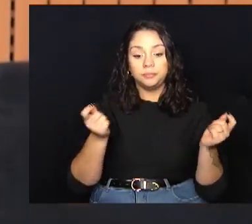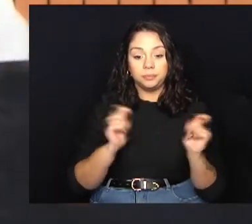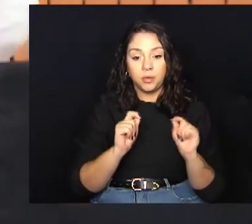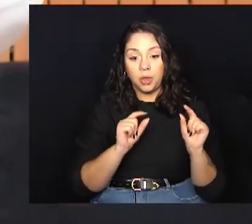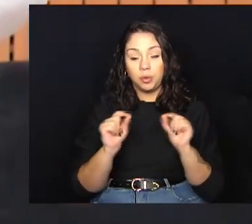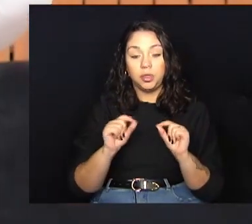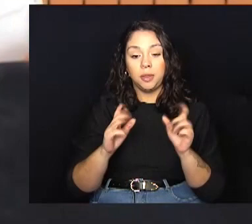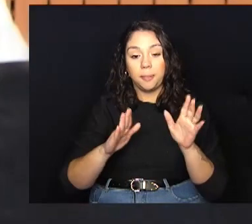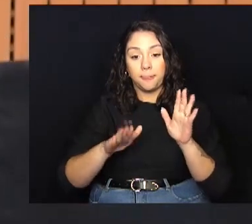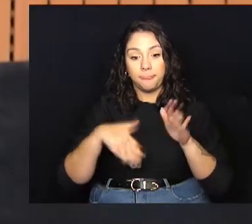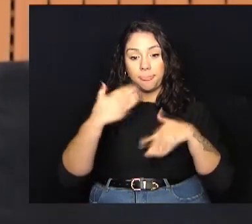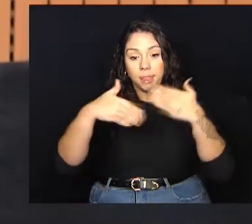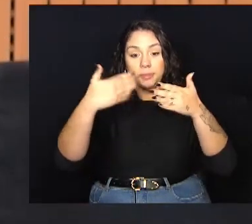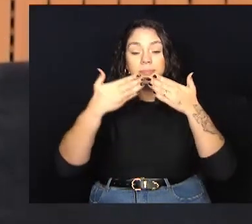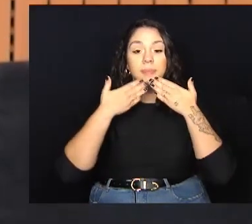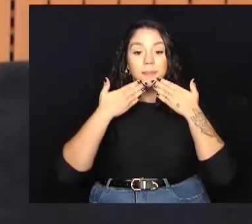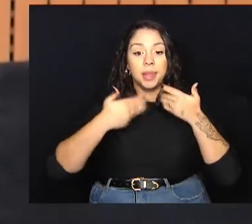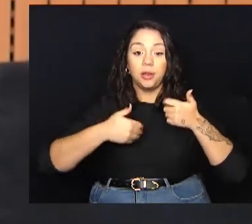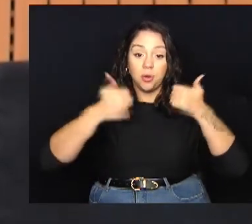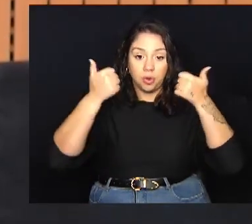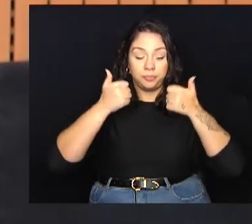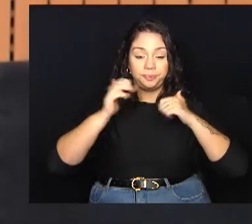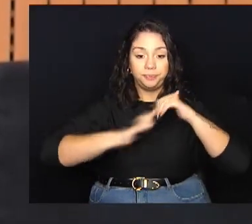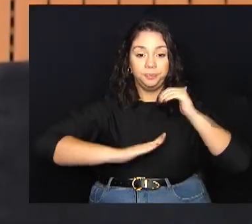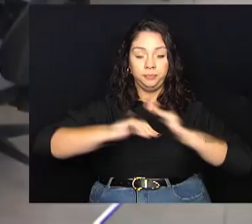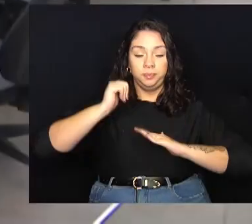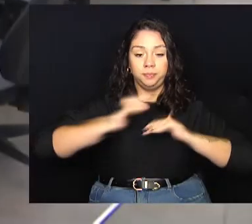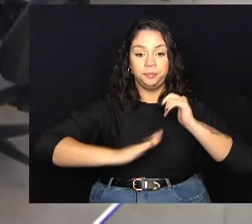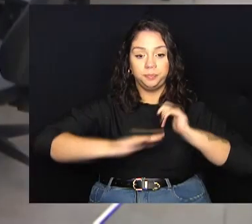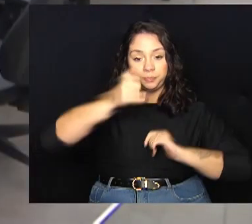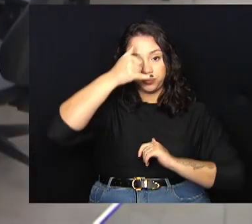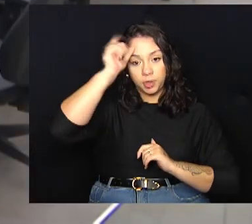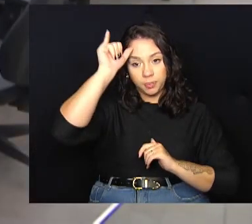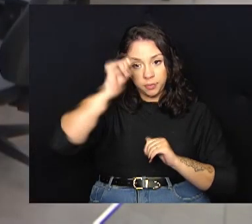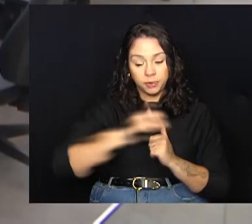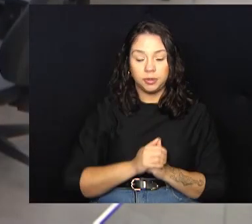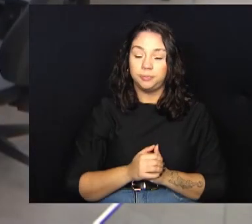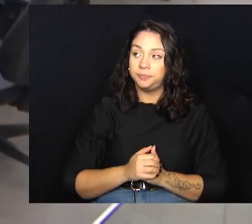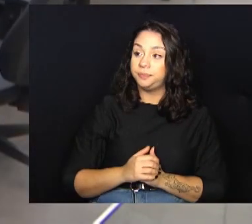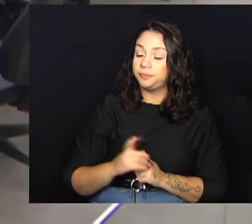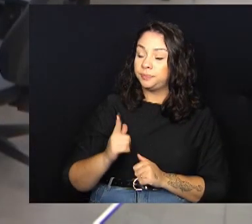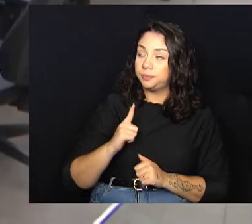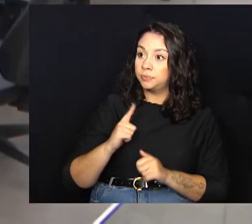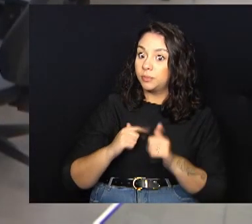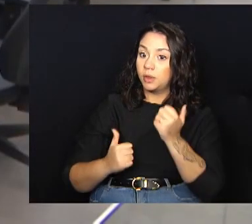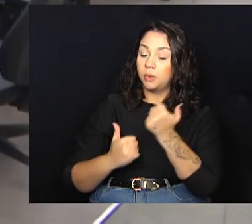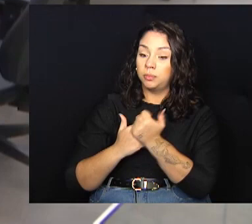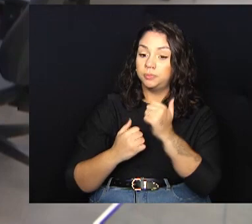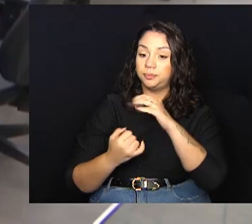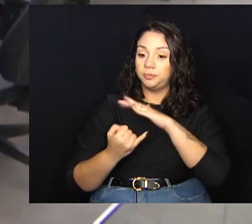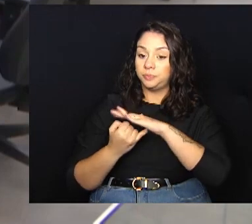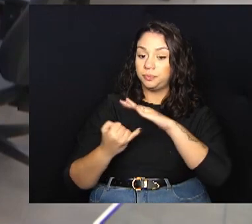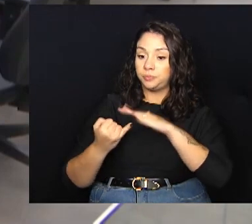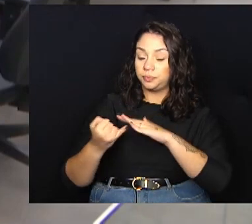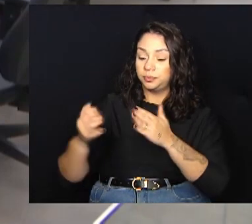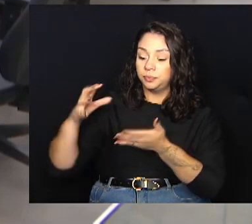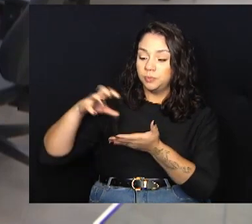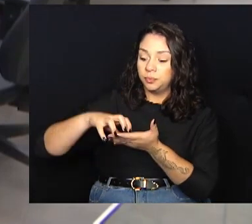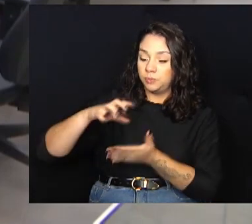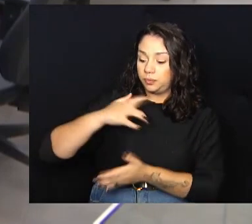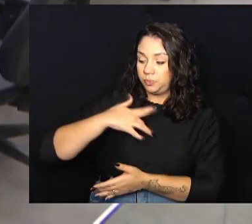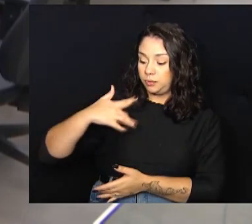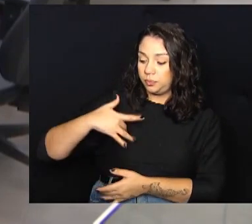construir melhor né as ações de prevenção o apoiador institucional do distrito de saúde